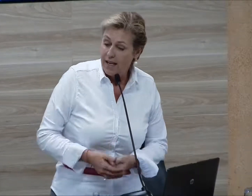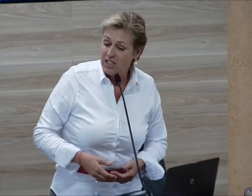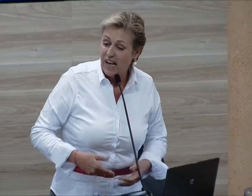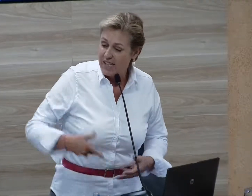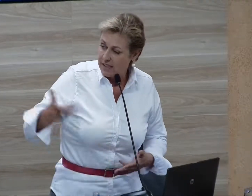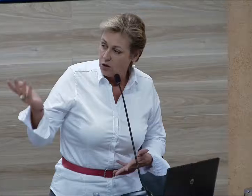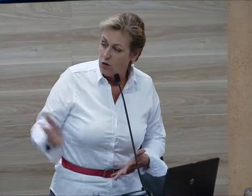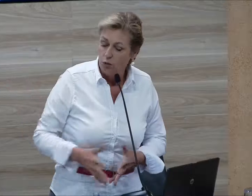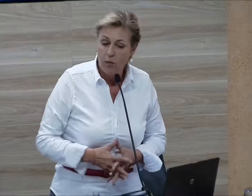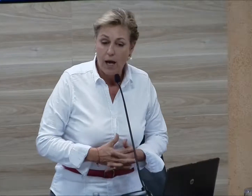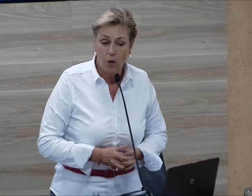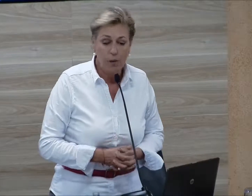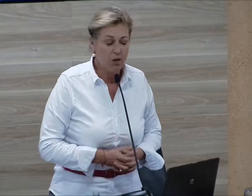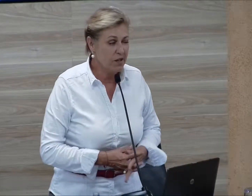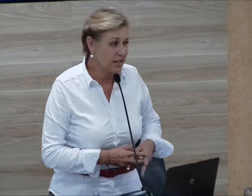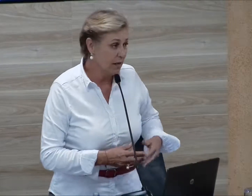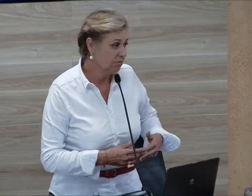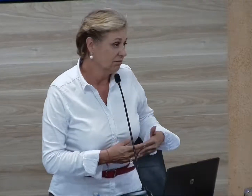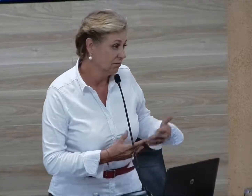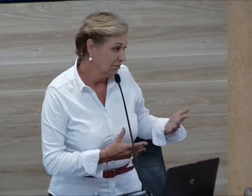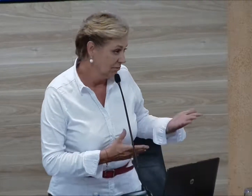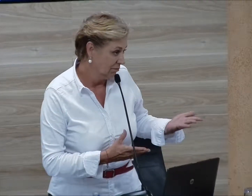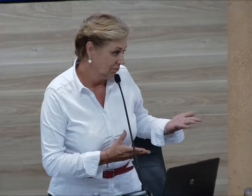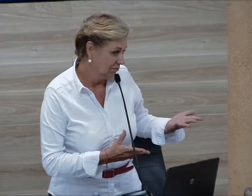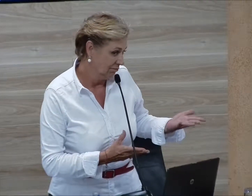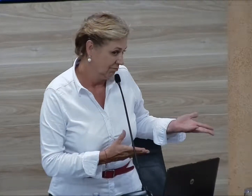a ideia de lazer como uma coisa